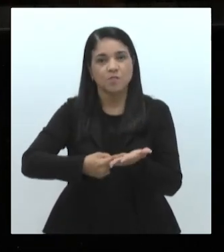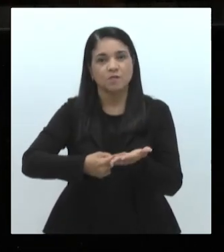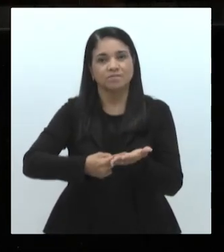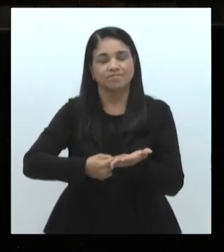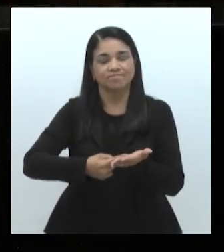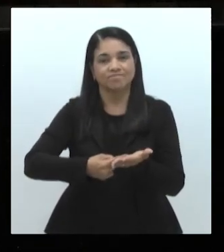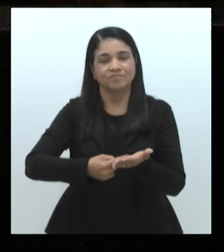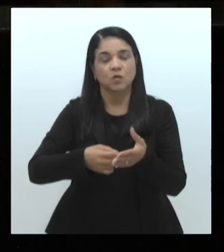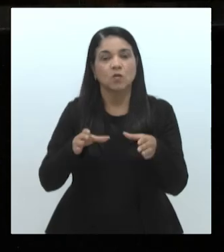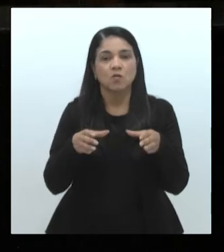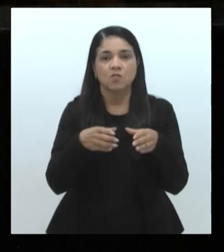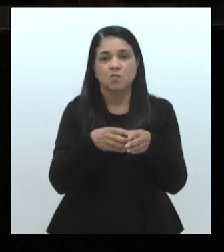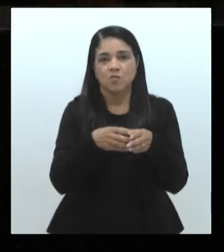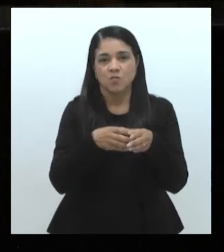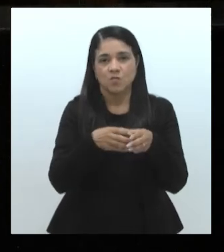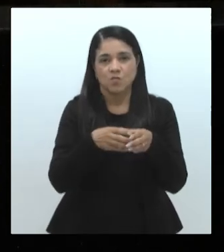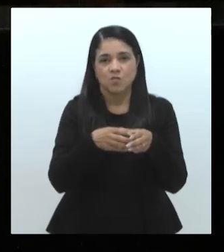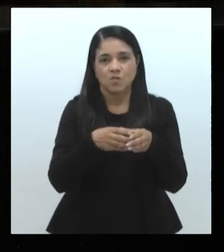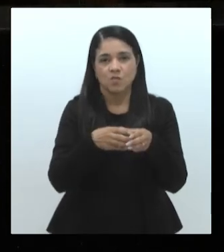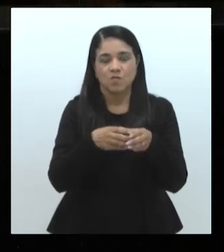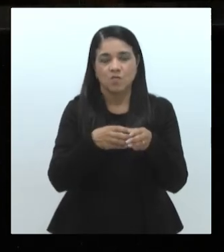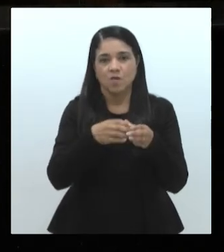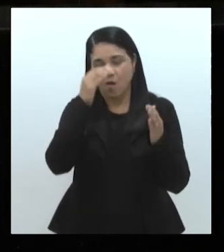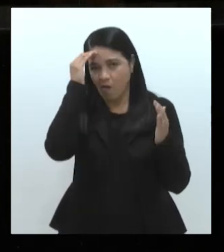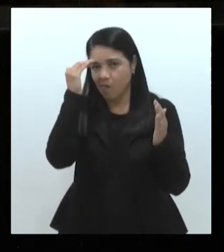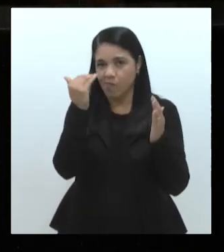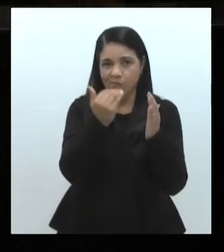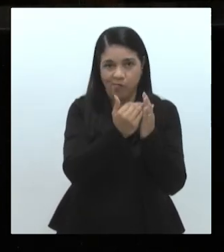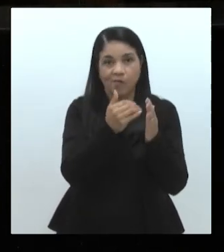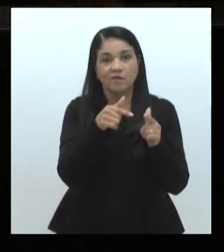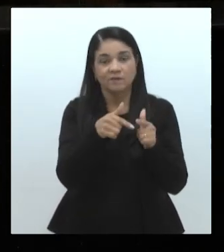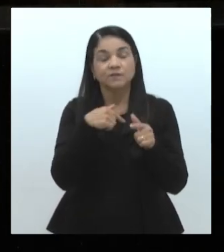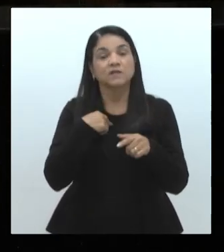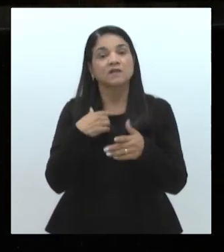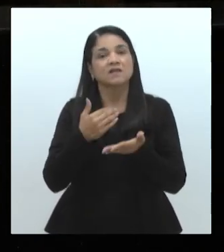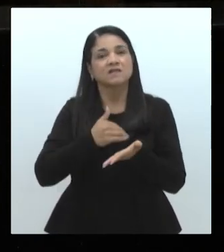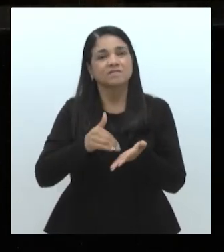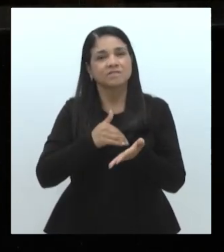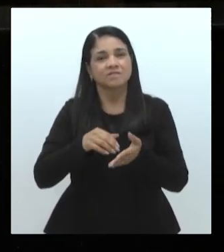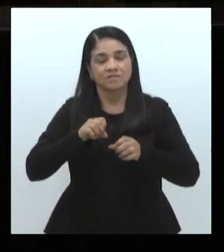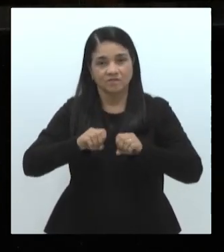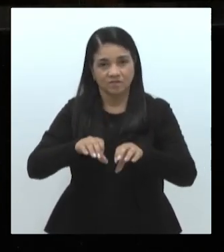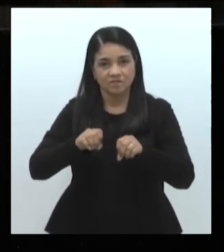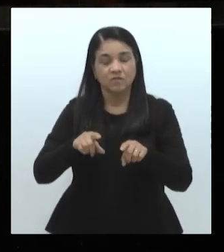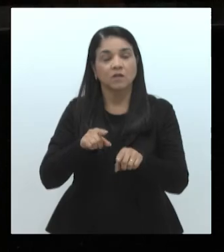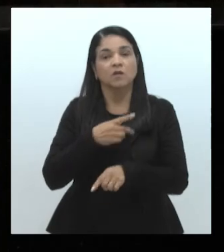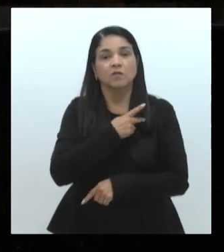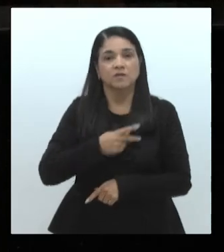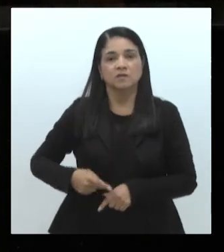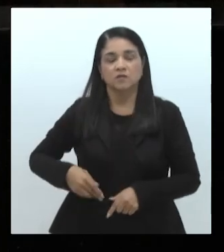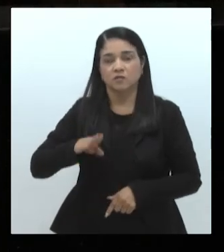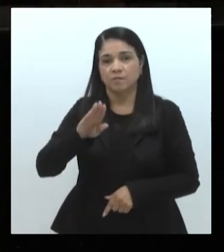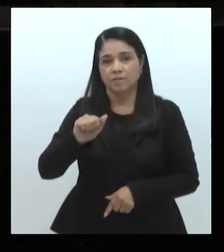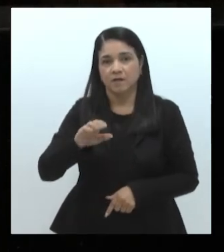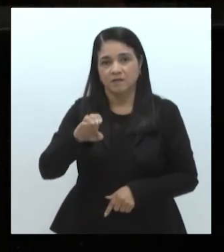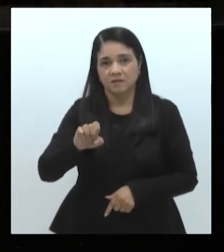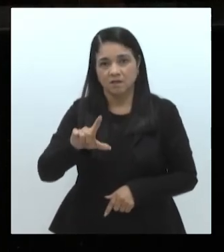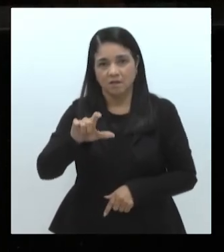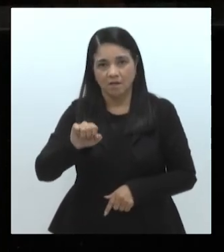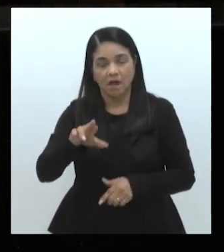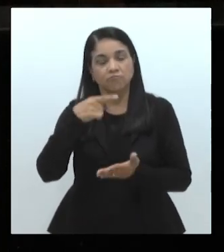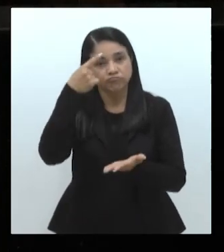tão importante. Recentemente, a secretária de Educação e o presidente Rodrigo Bacelar assumiram um novo